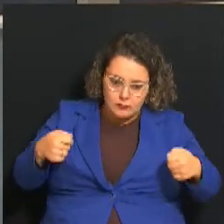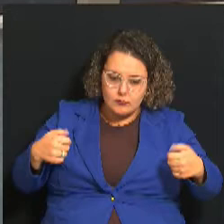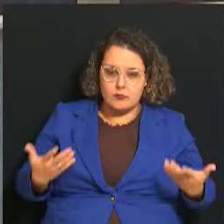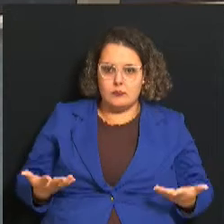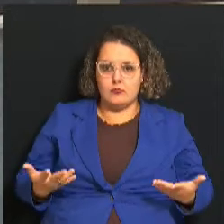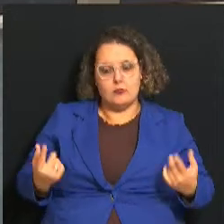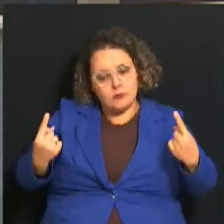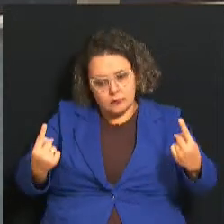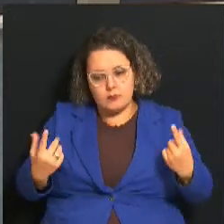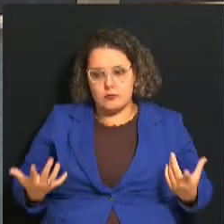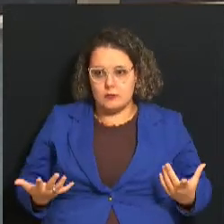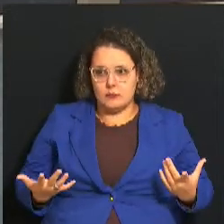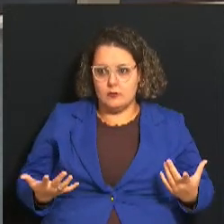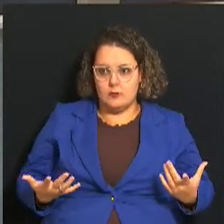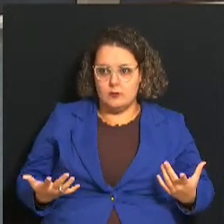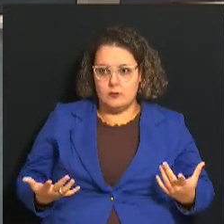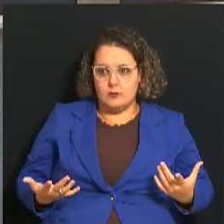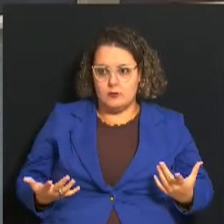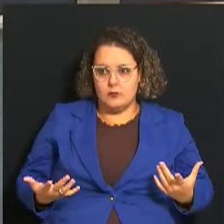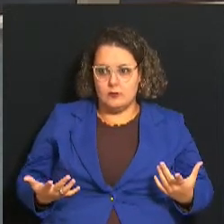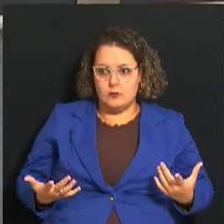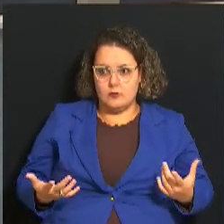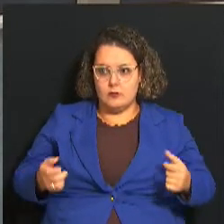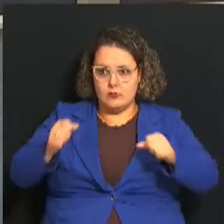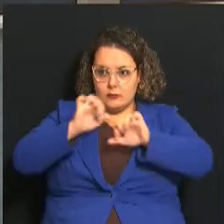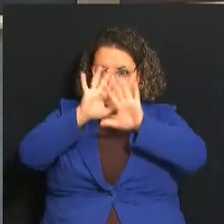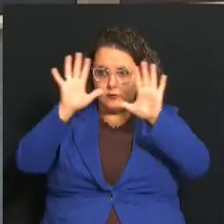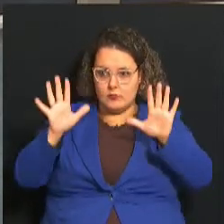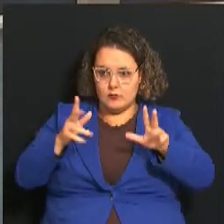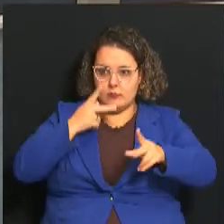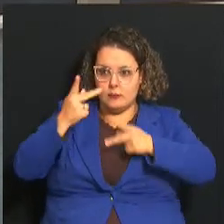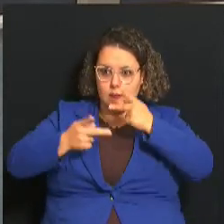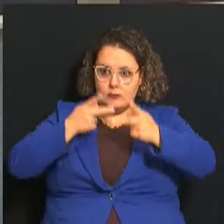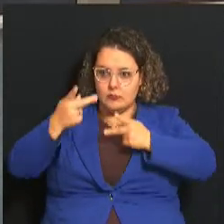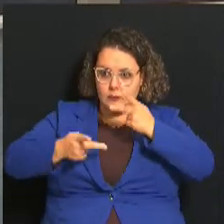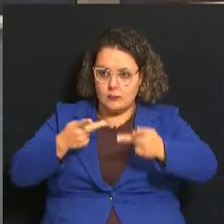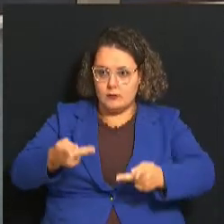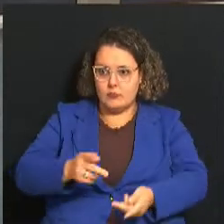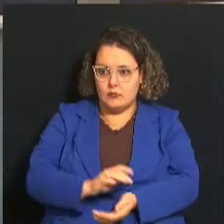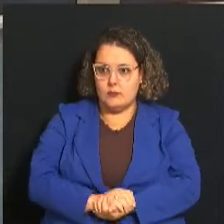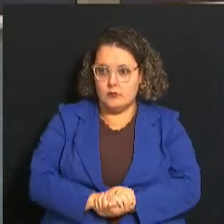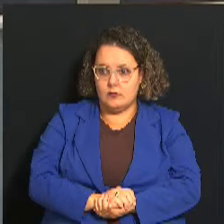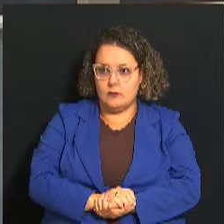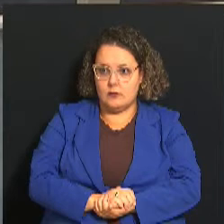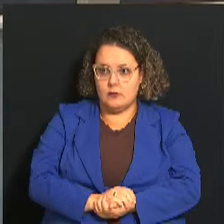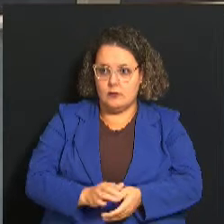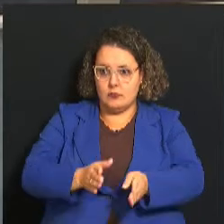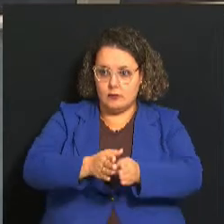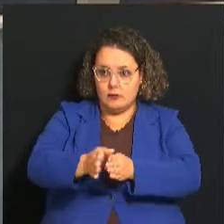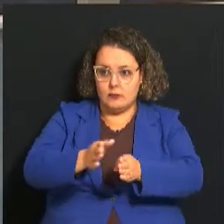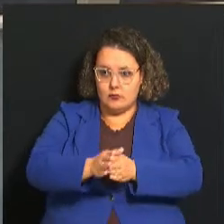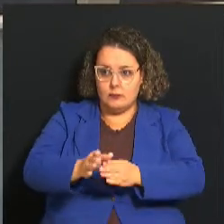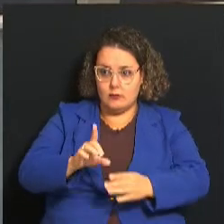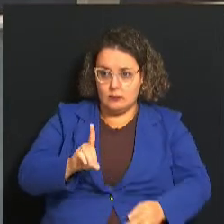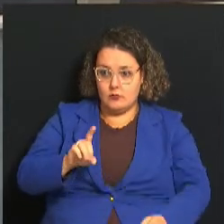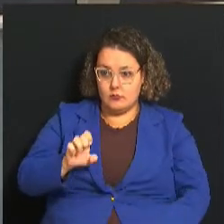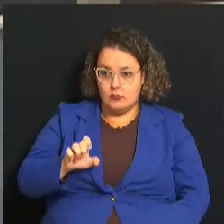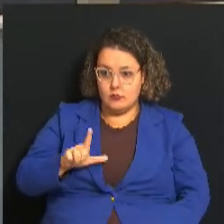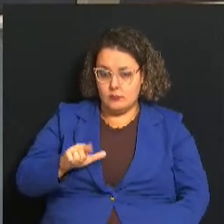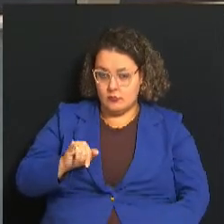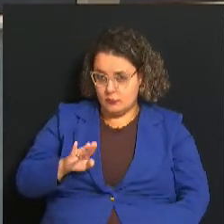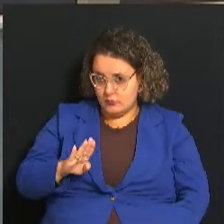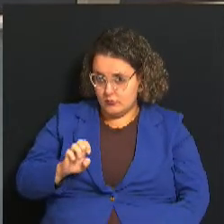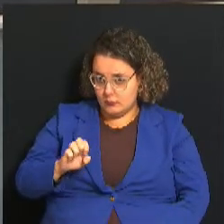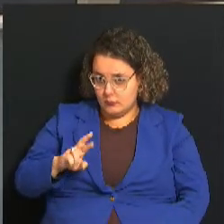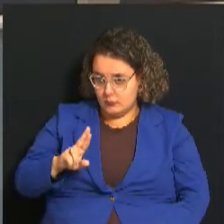Outra coisa, só para esclarecer, foi falado dos conselhos deles serem deliberativos,